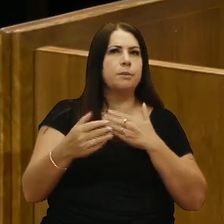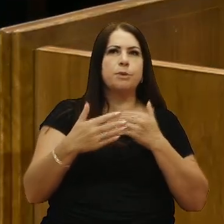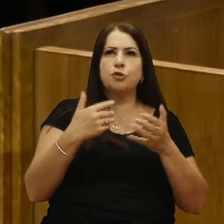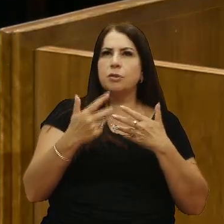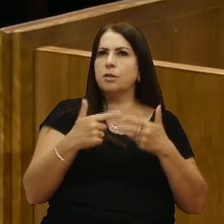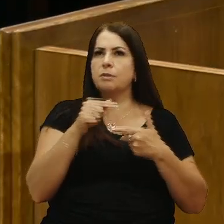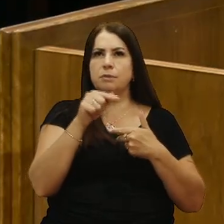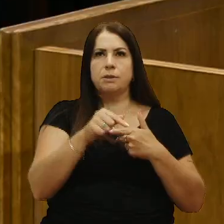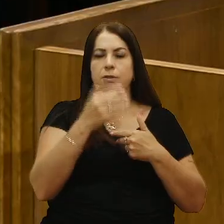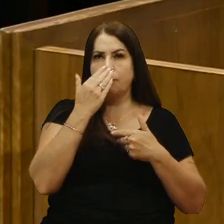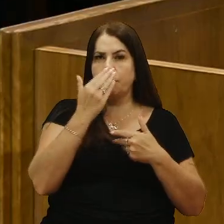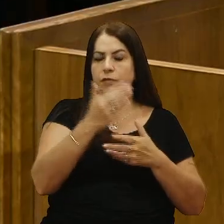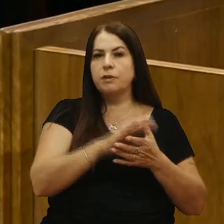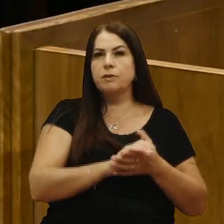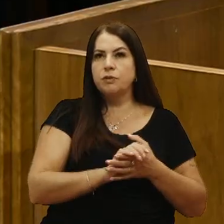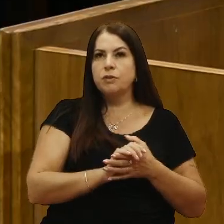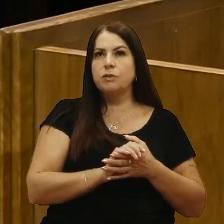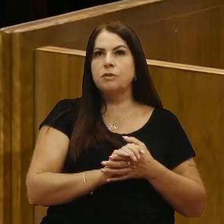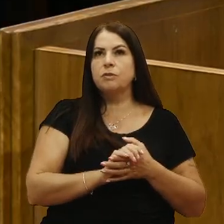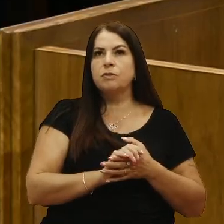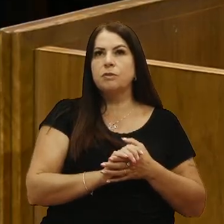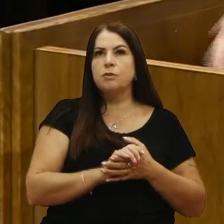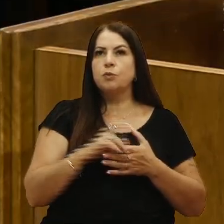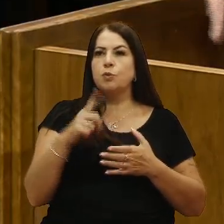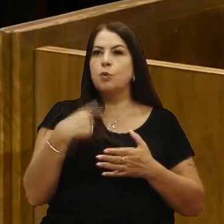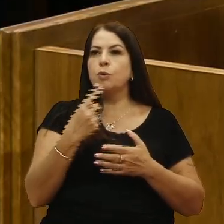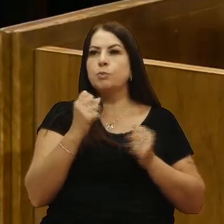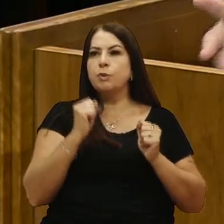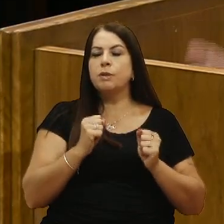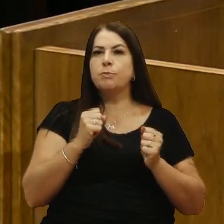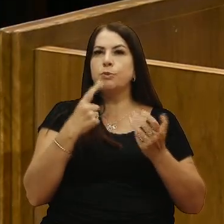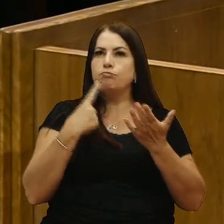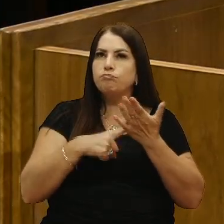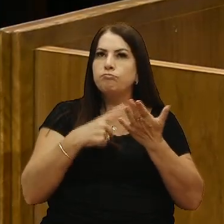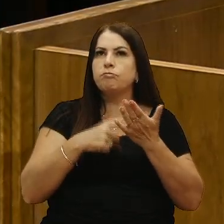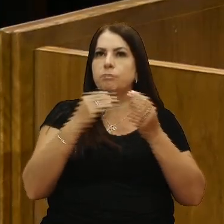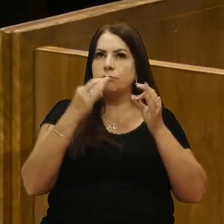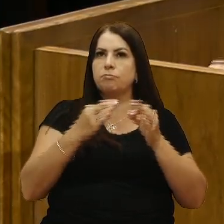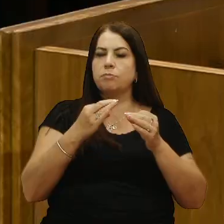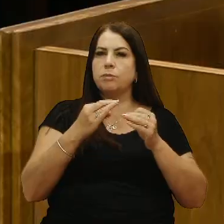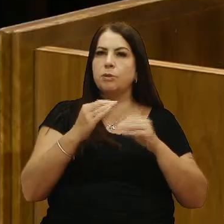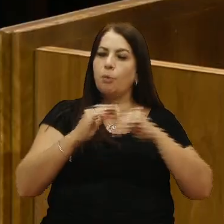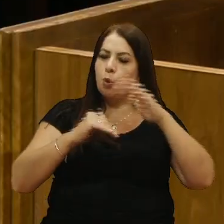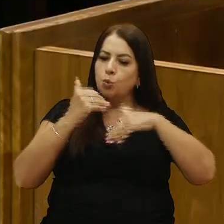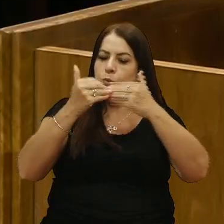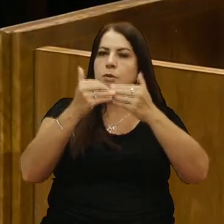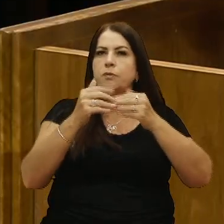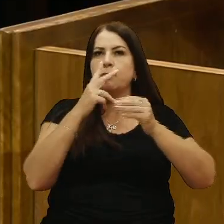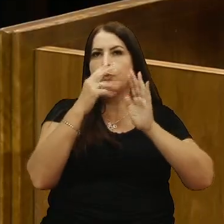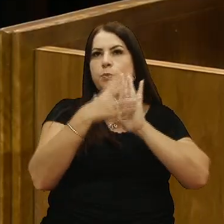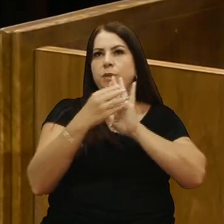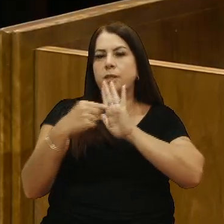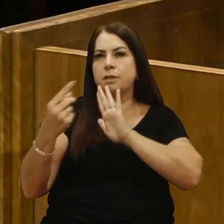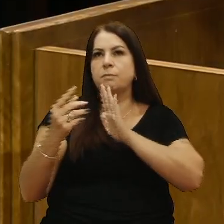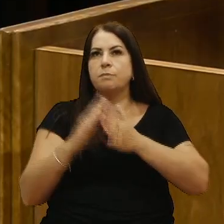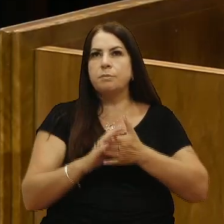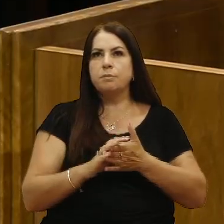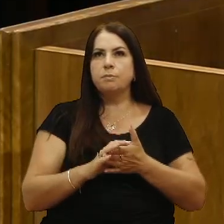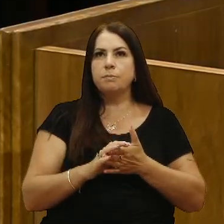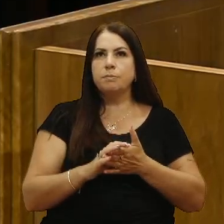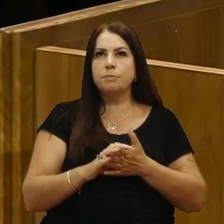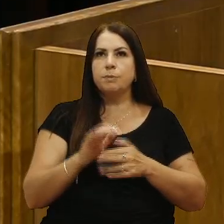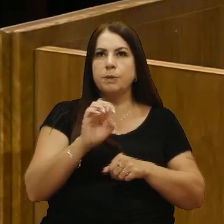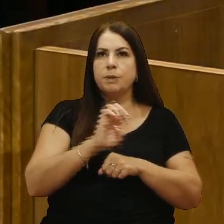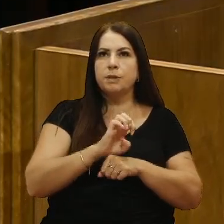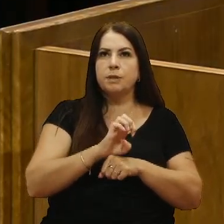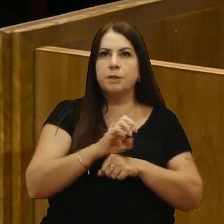figuras que estão à frente, nós podemos ter, né, um pacto e uma construção, e isso fica de exemplo para o nosso estado